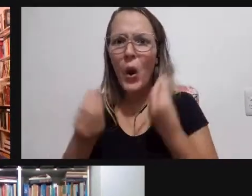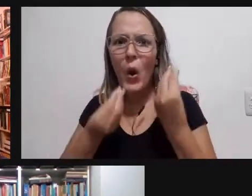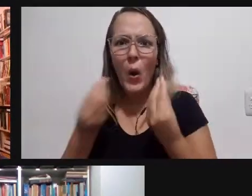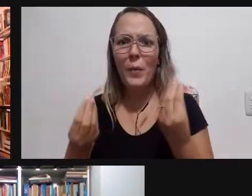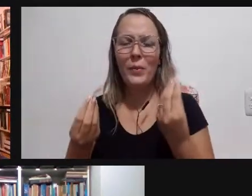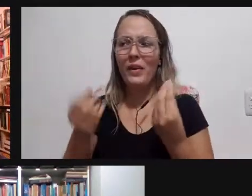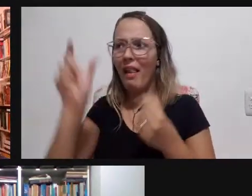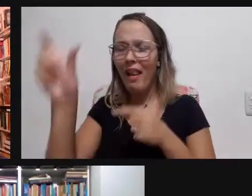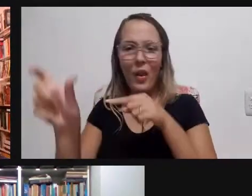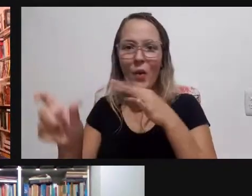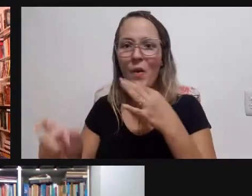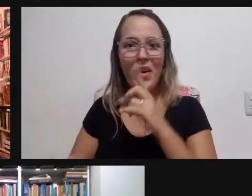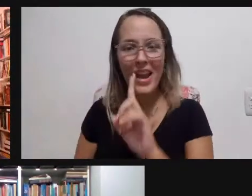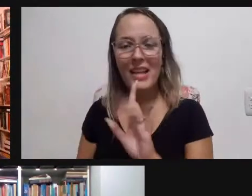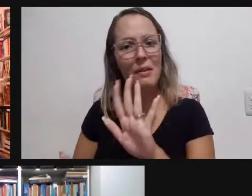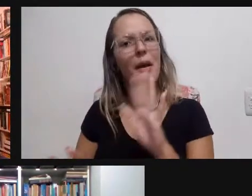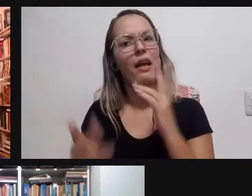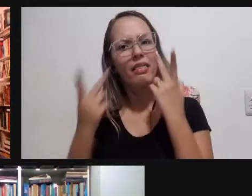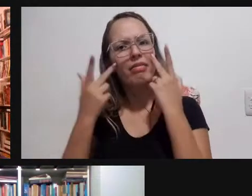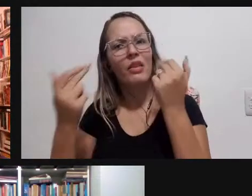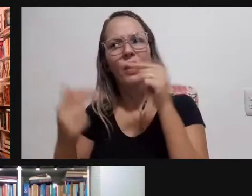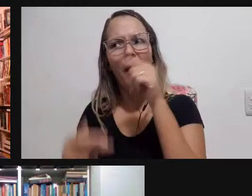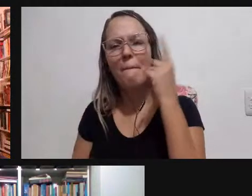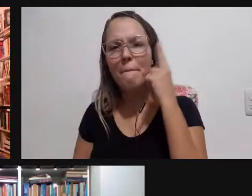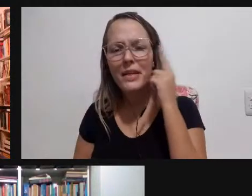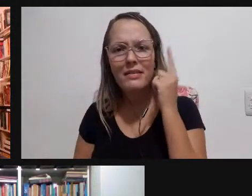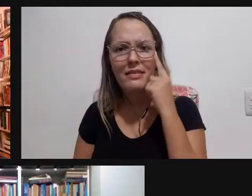que os alunos negros